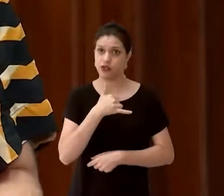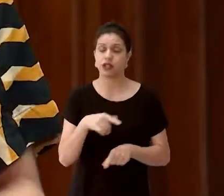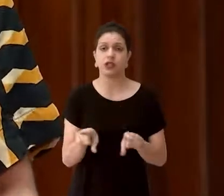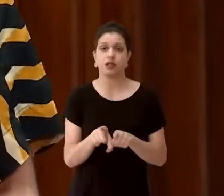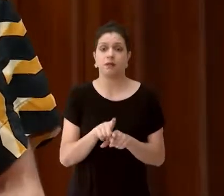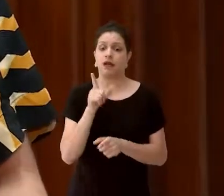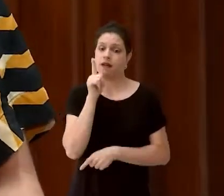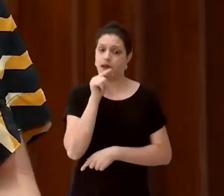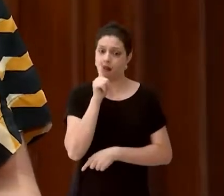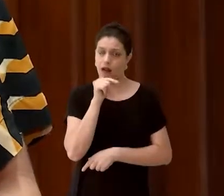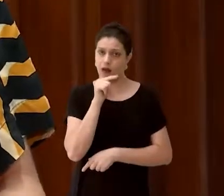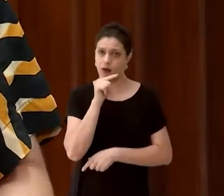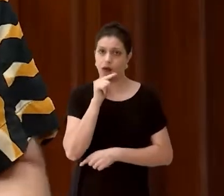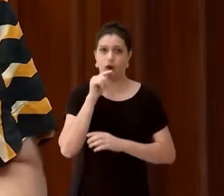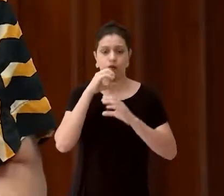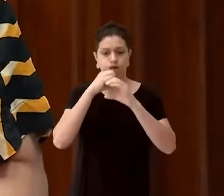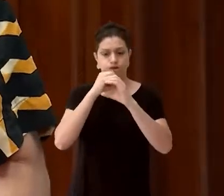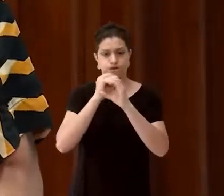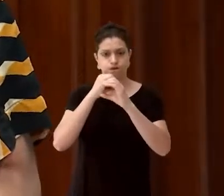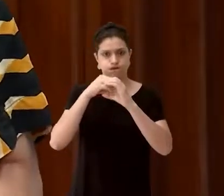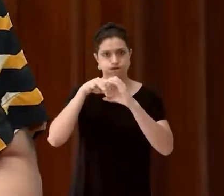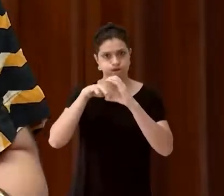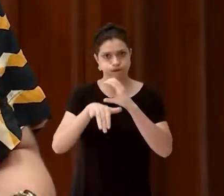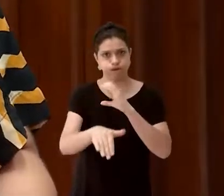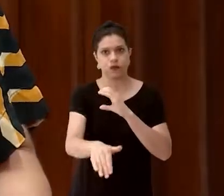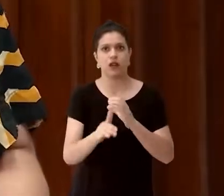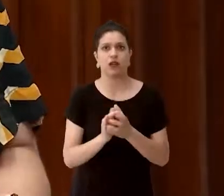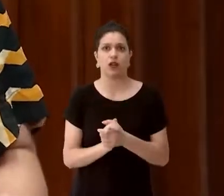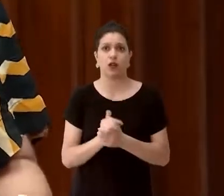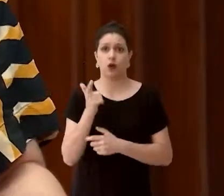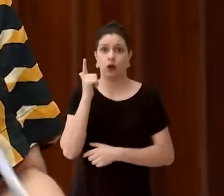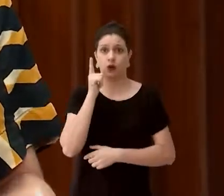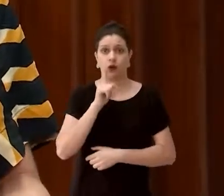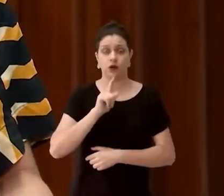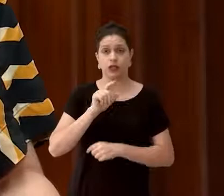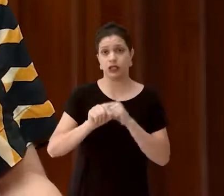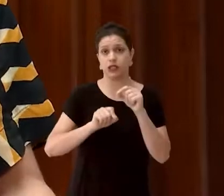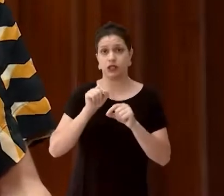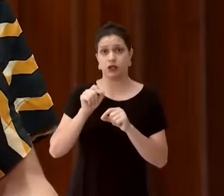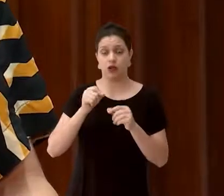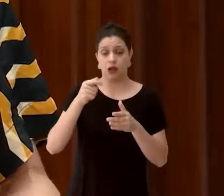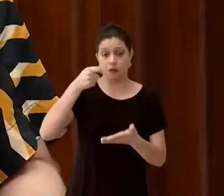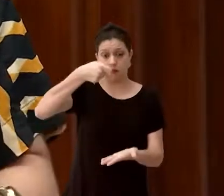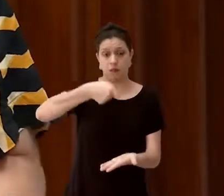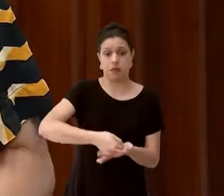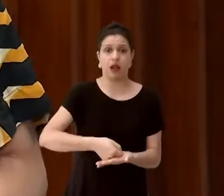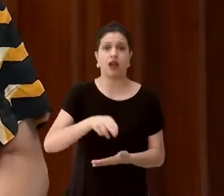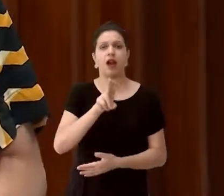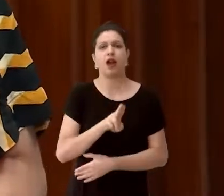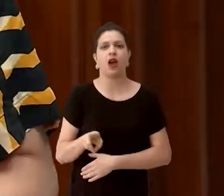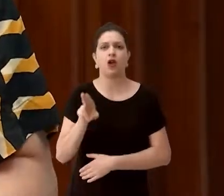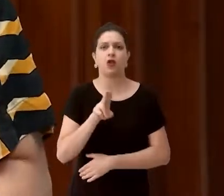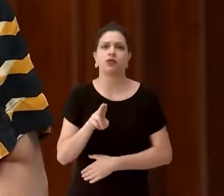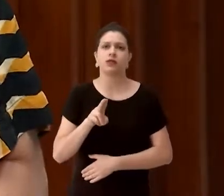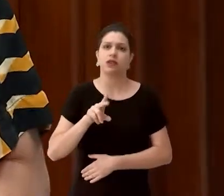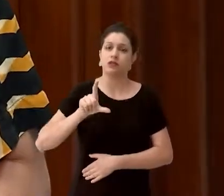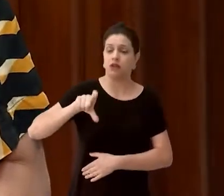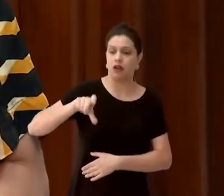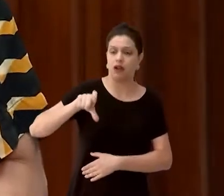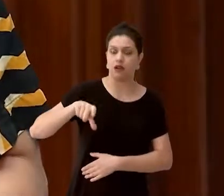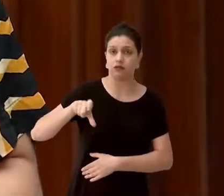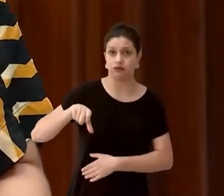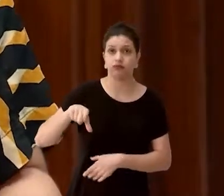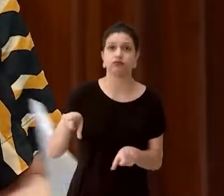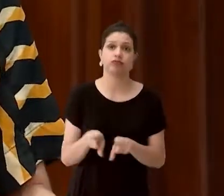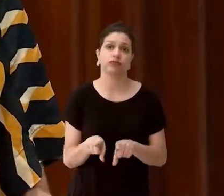deverão oferecer ao consumidor a possibilidade de quitação por meio de cartão de débito ou ainda conceder o